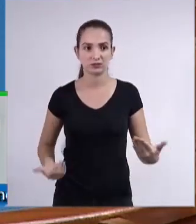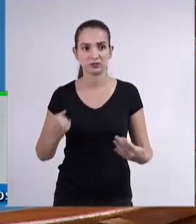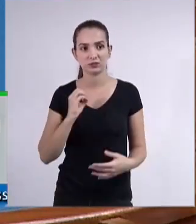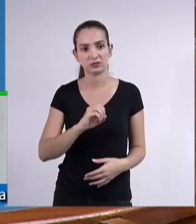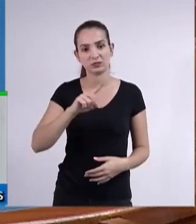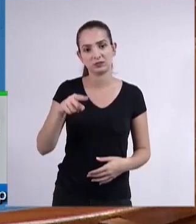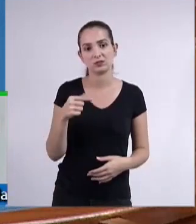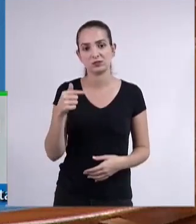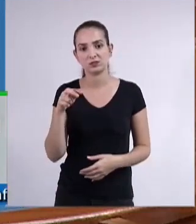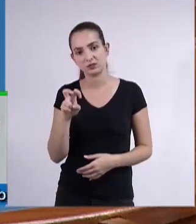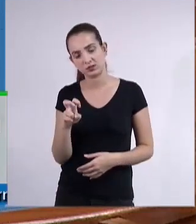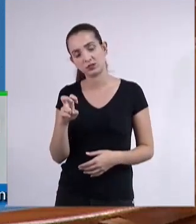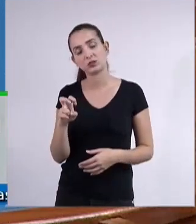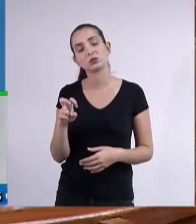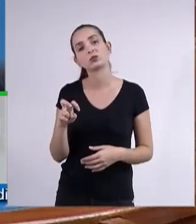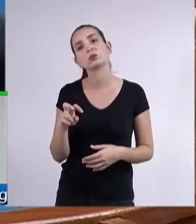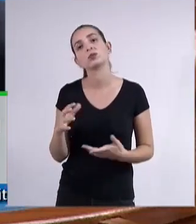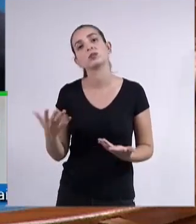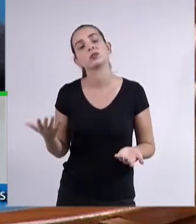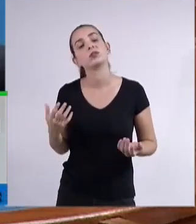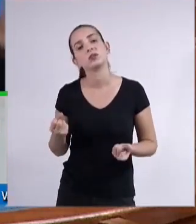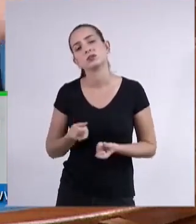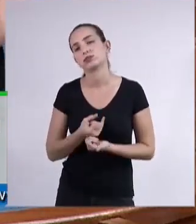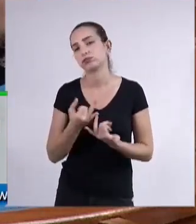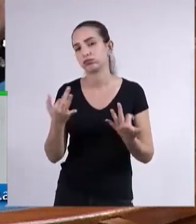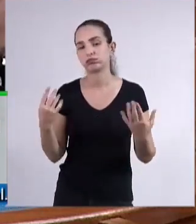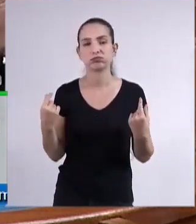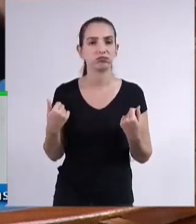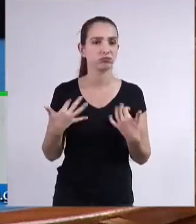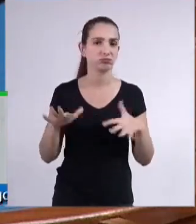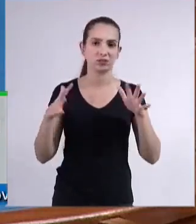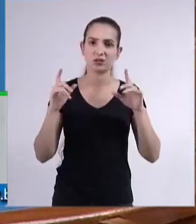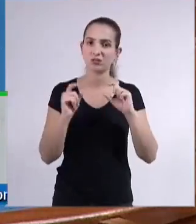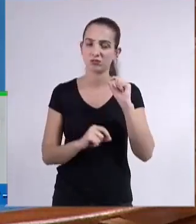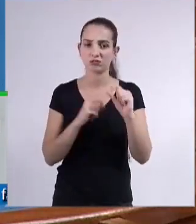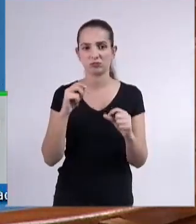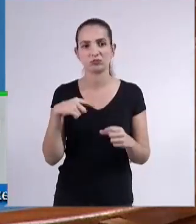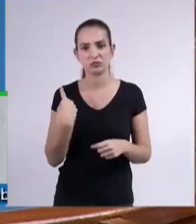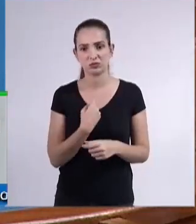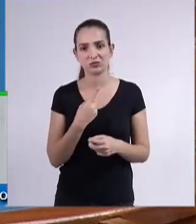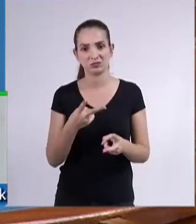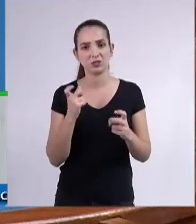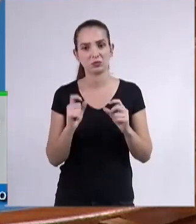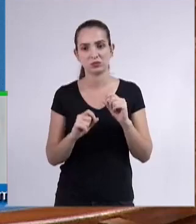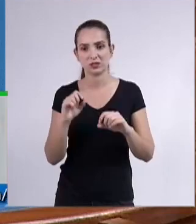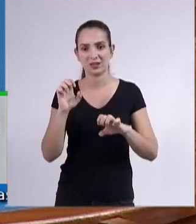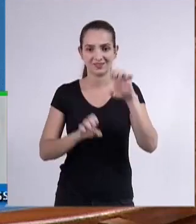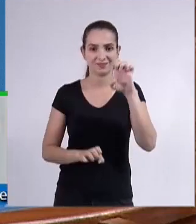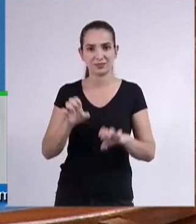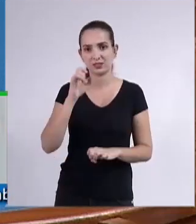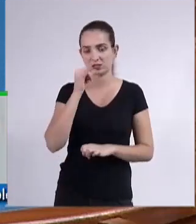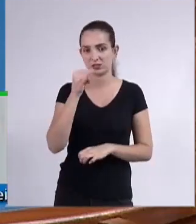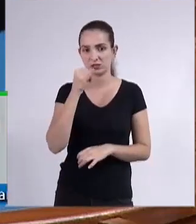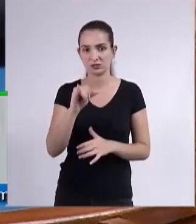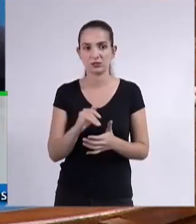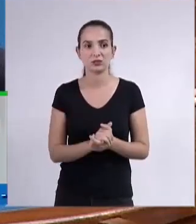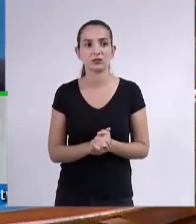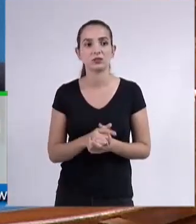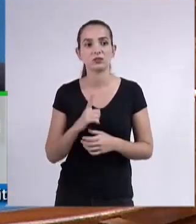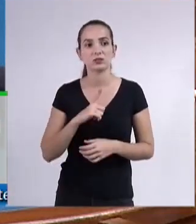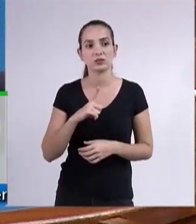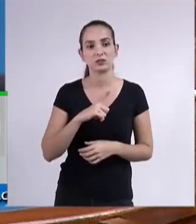os 100%. Na verdade, a distribuição, a Energisa, ela fica com esse